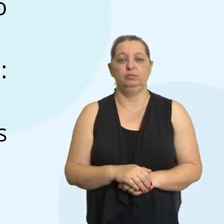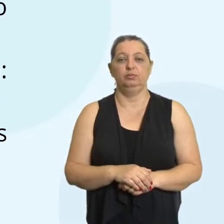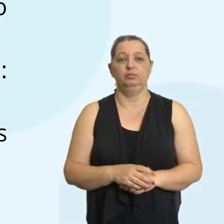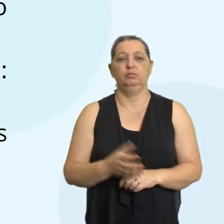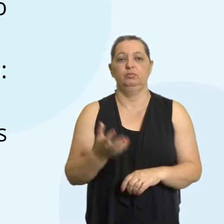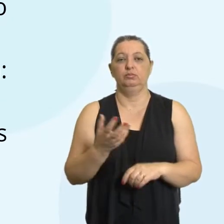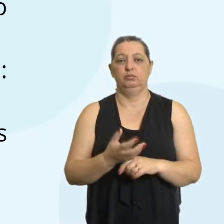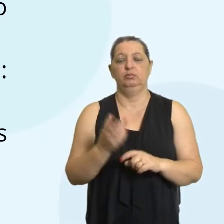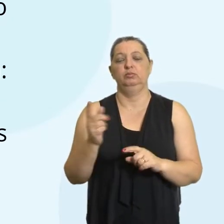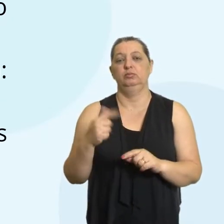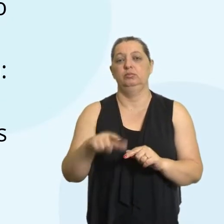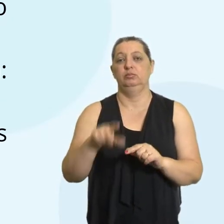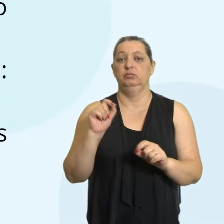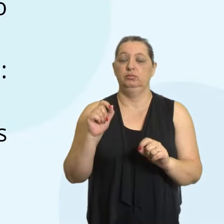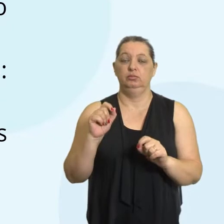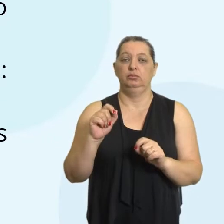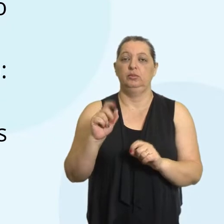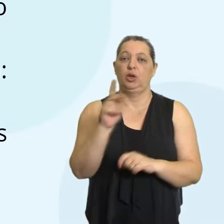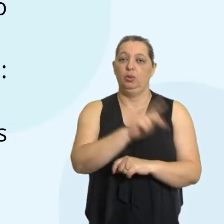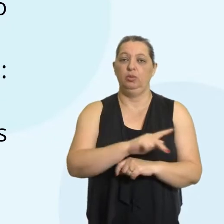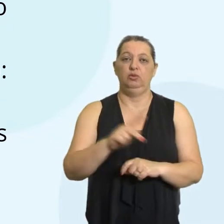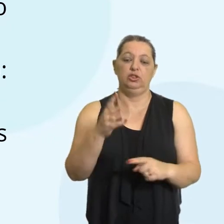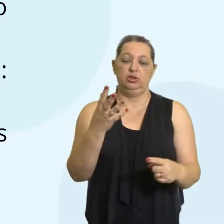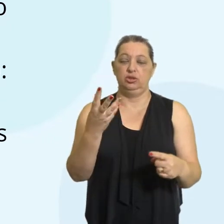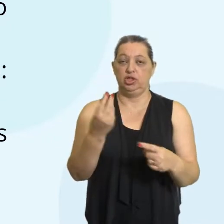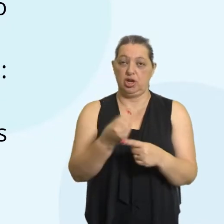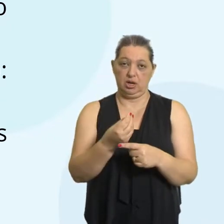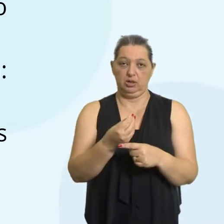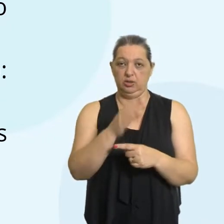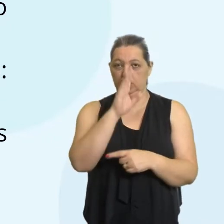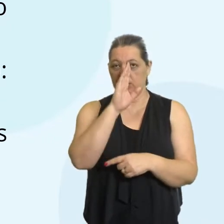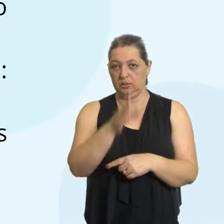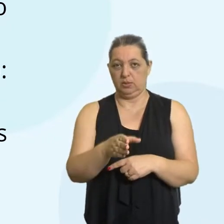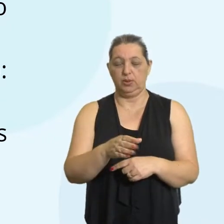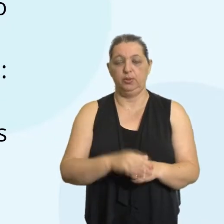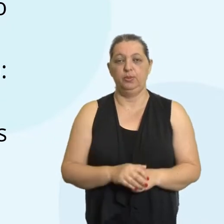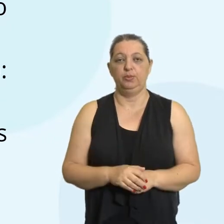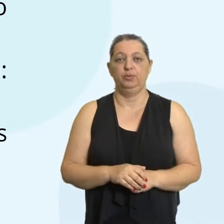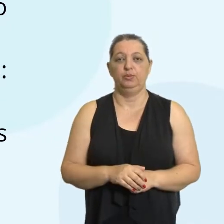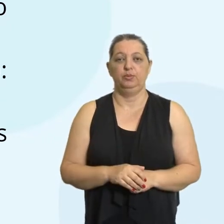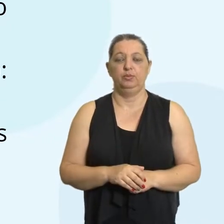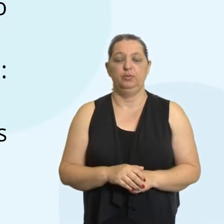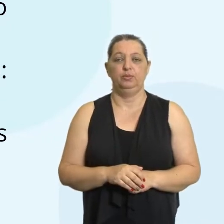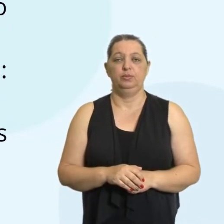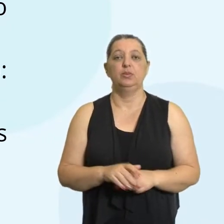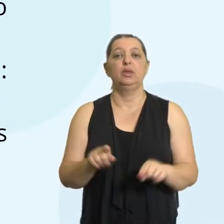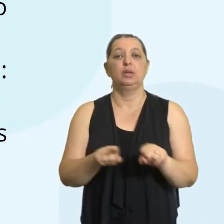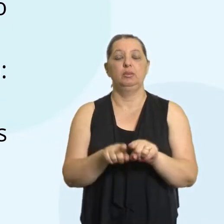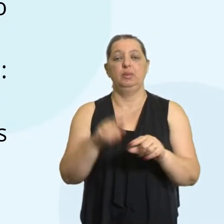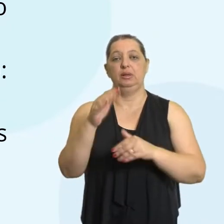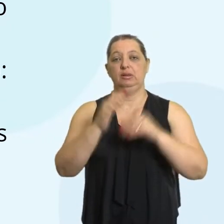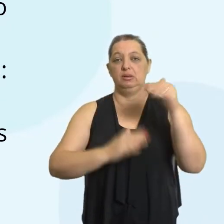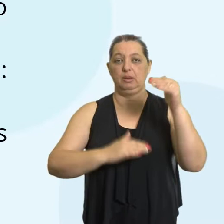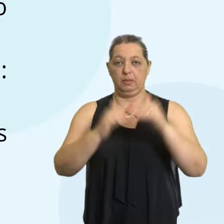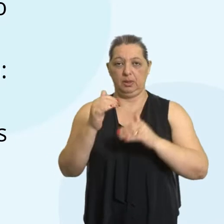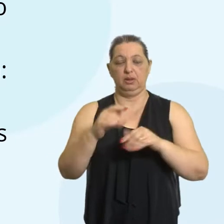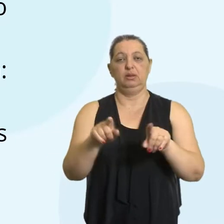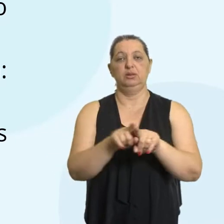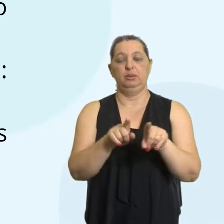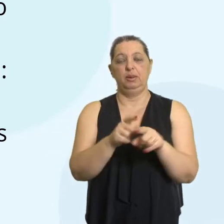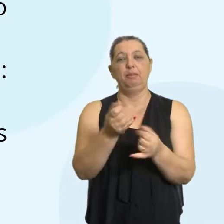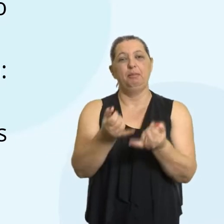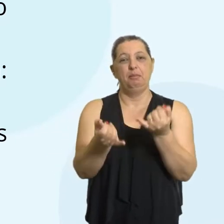ministrado preferencialmente pelo professor de arte né e as habilidades deles são também